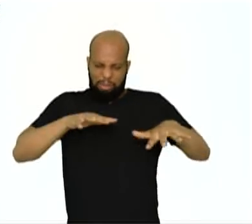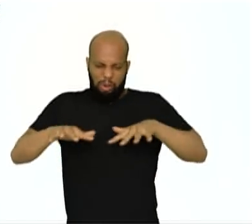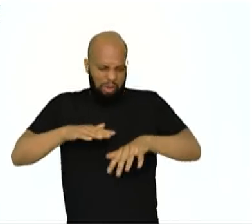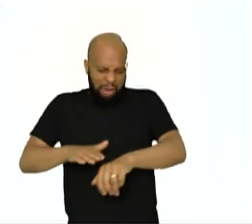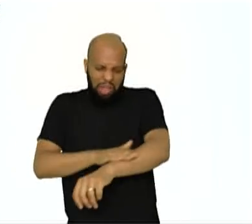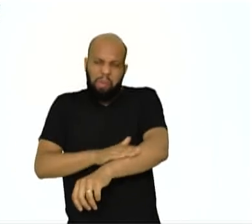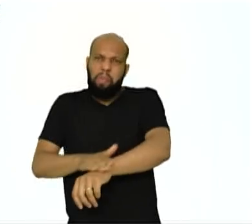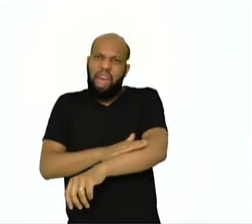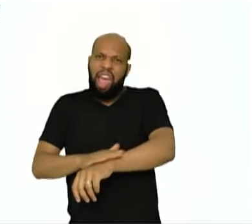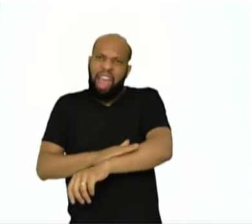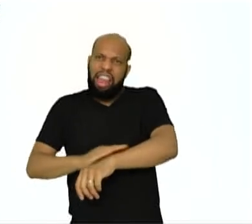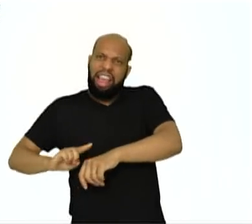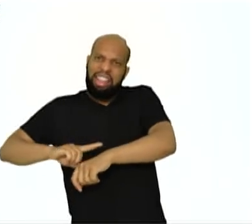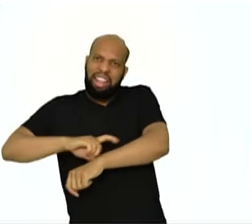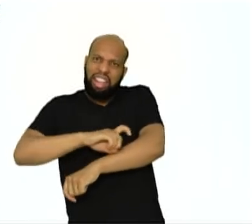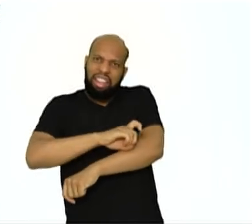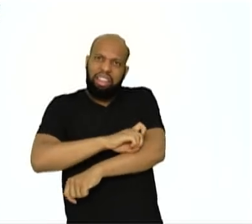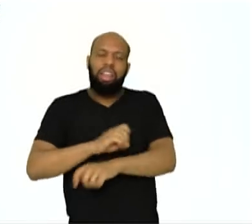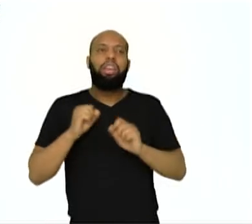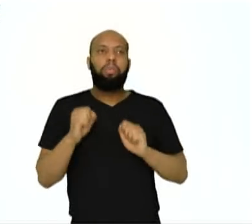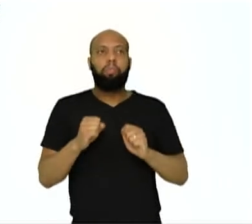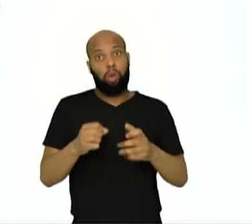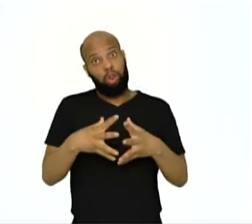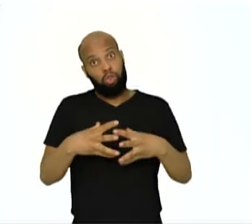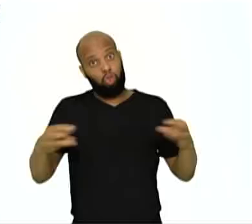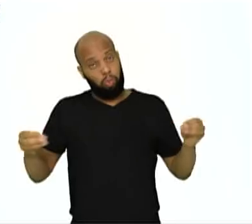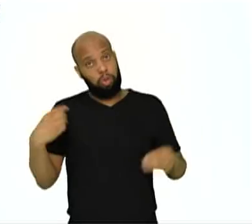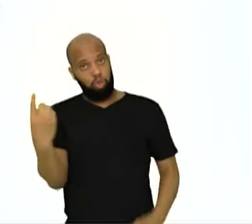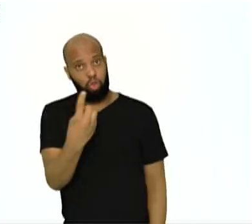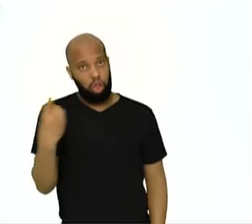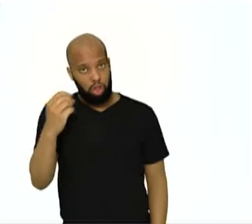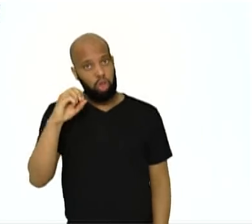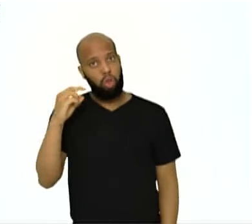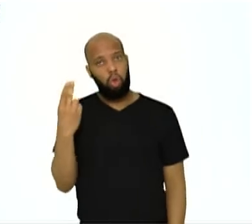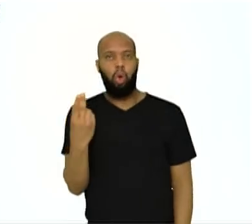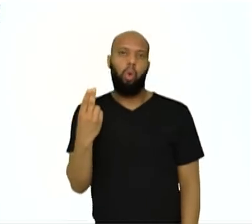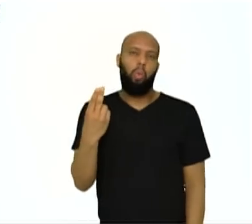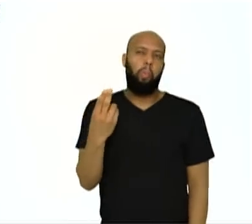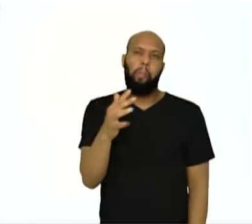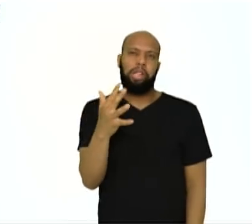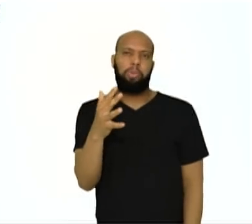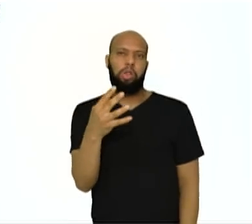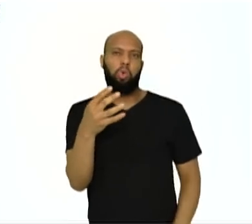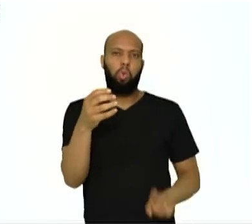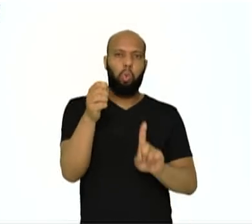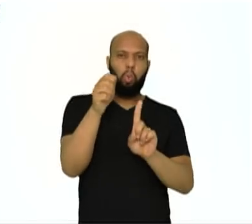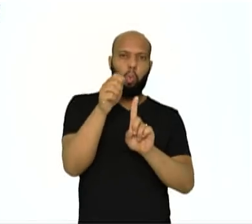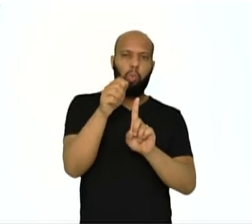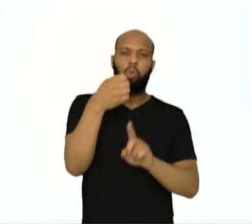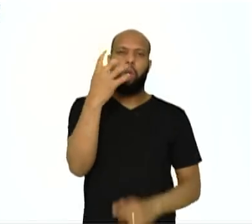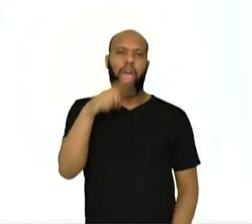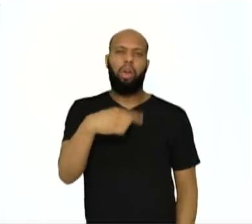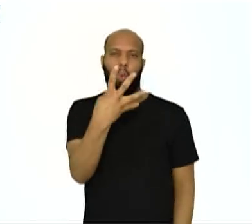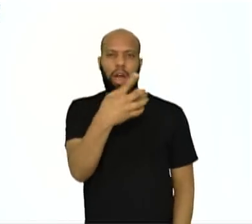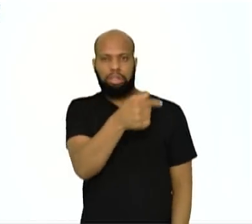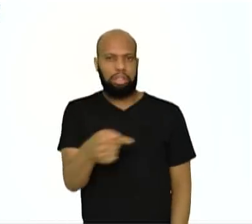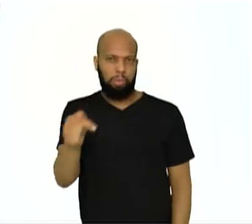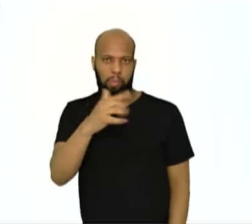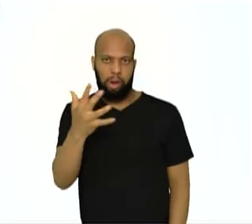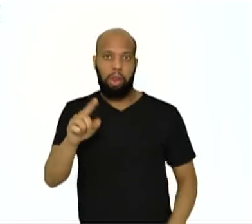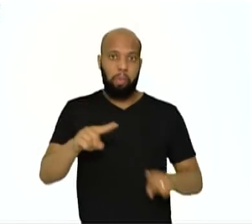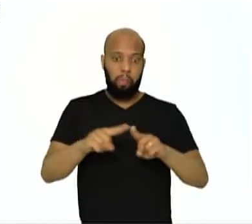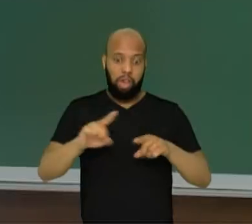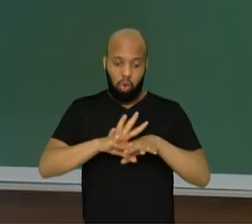se deslocando. Pode desaparecer espontaneamente depois de 4 a 8 semanas, mas não significa que você